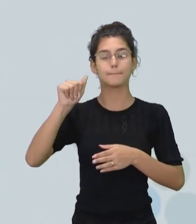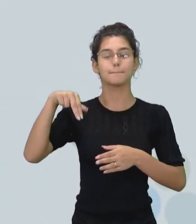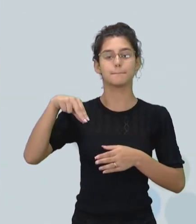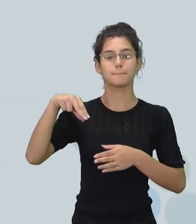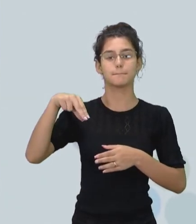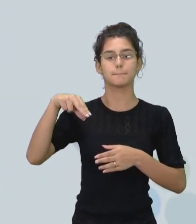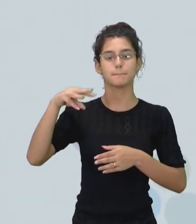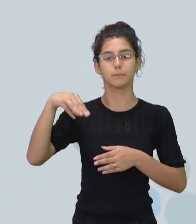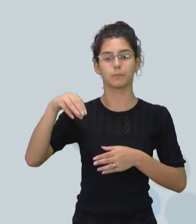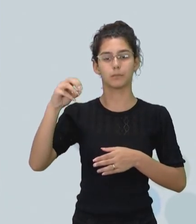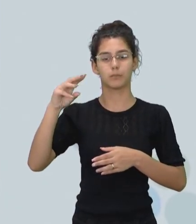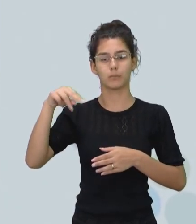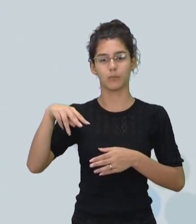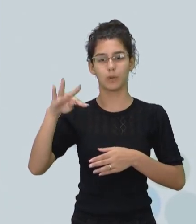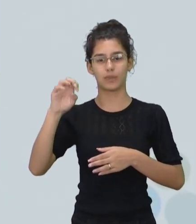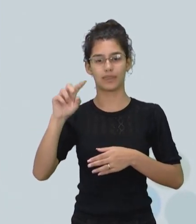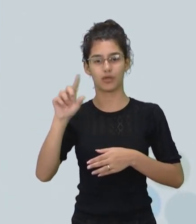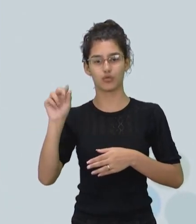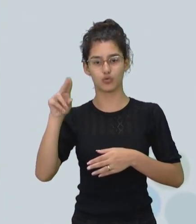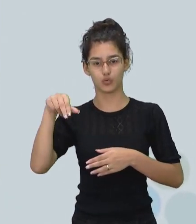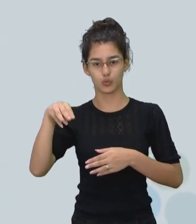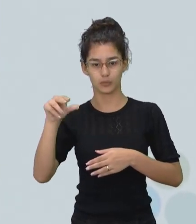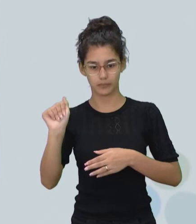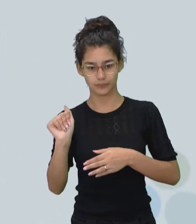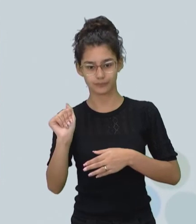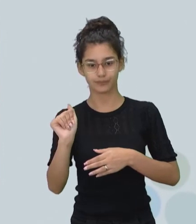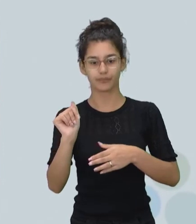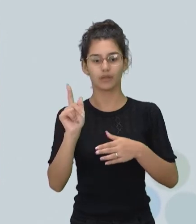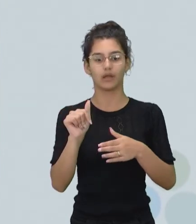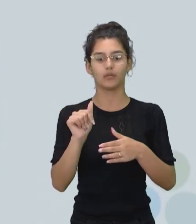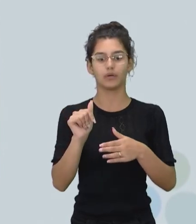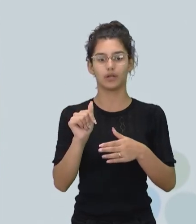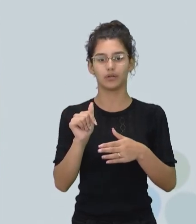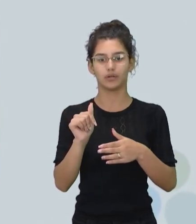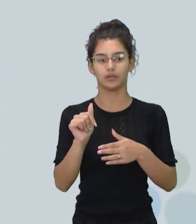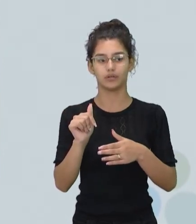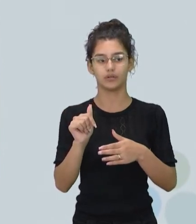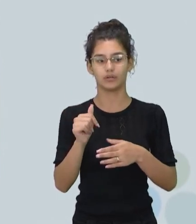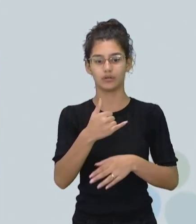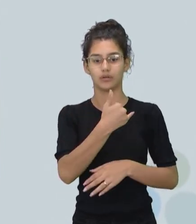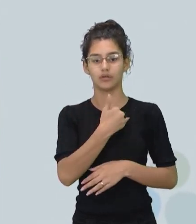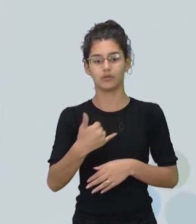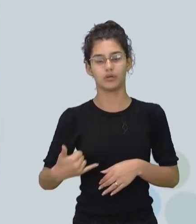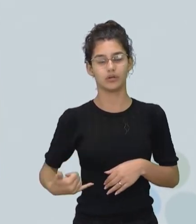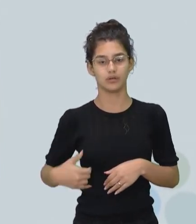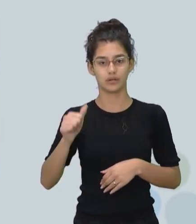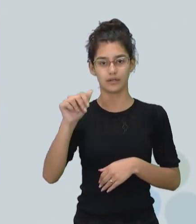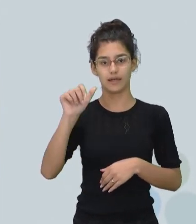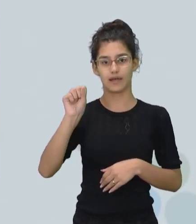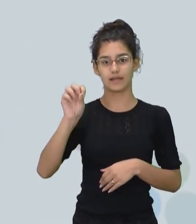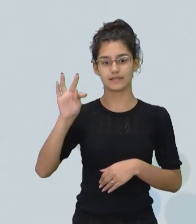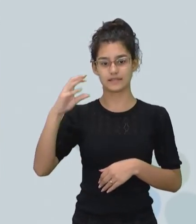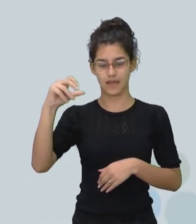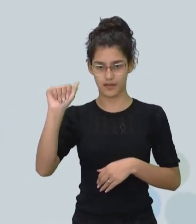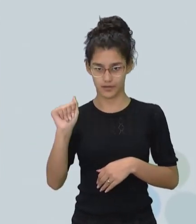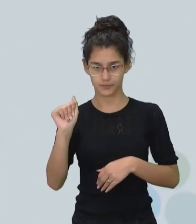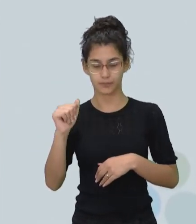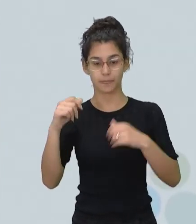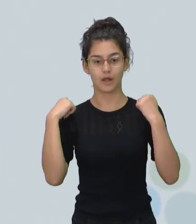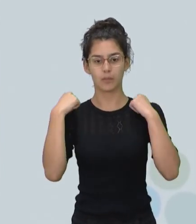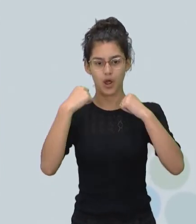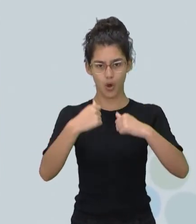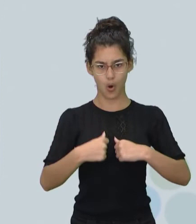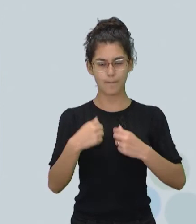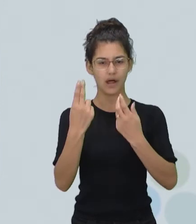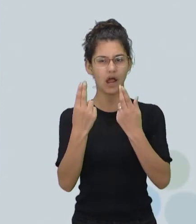Montezuma, ele era o imperador do Império Azteca, né? E o Montezuma, ele está vestido com uma túnica, sabe? Uma túnica é como se fosse